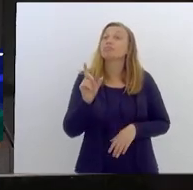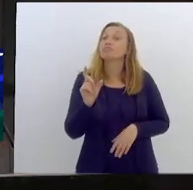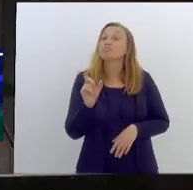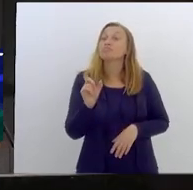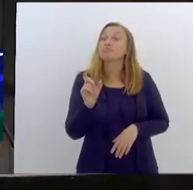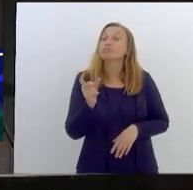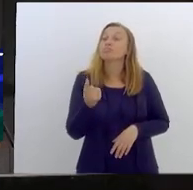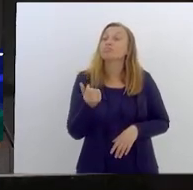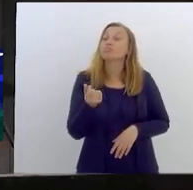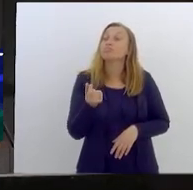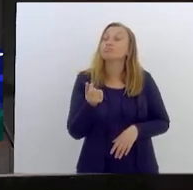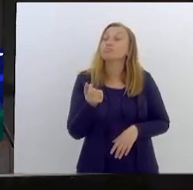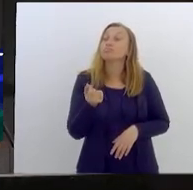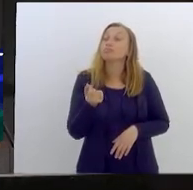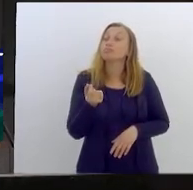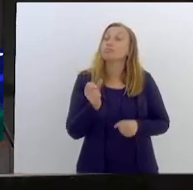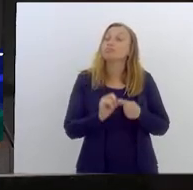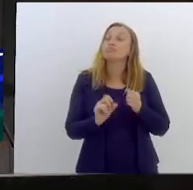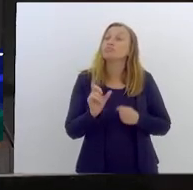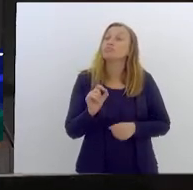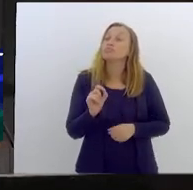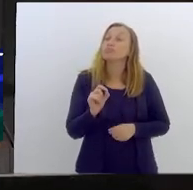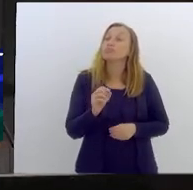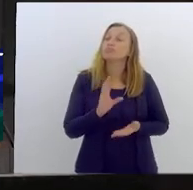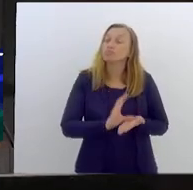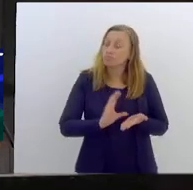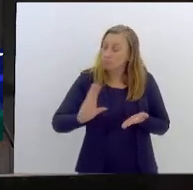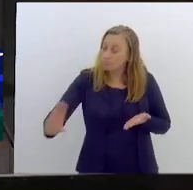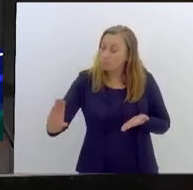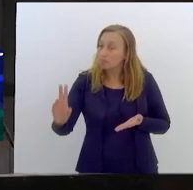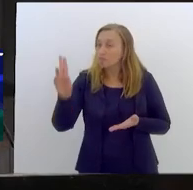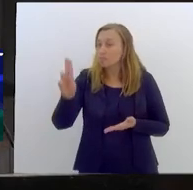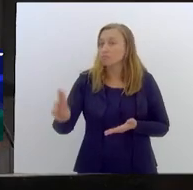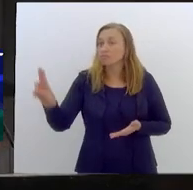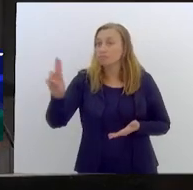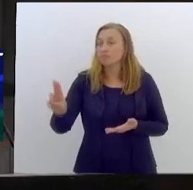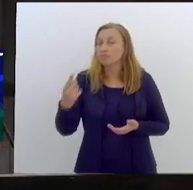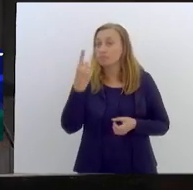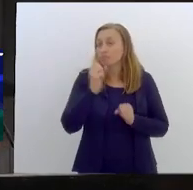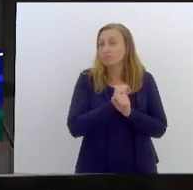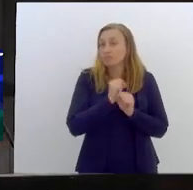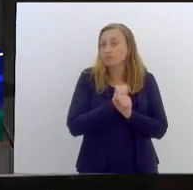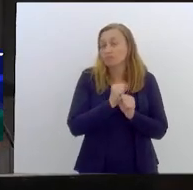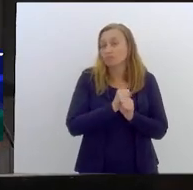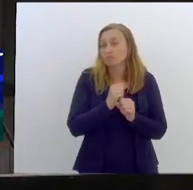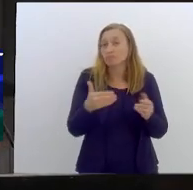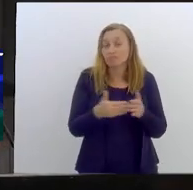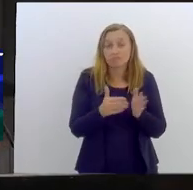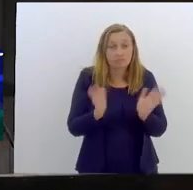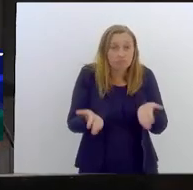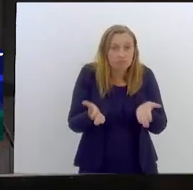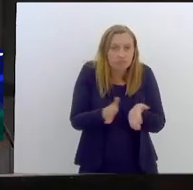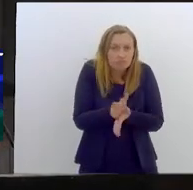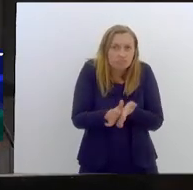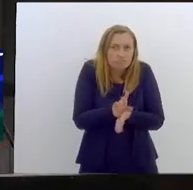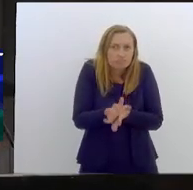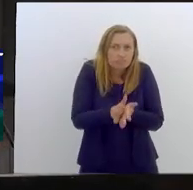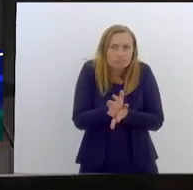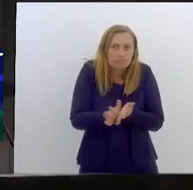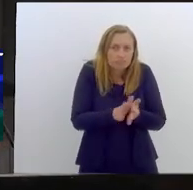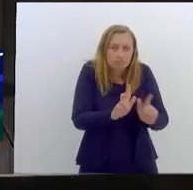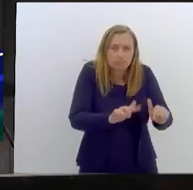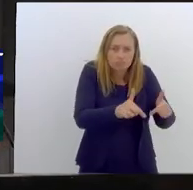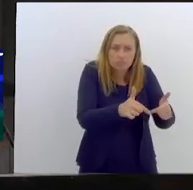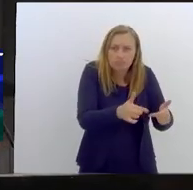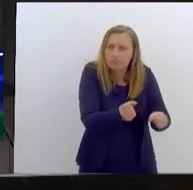com esse recurso que já foi passado para a UENF há um ano e até hoje não foi colocado um